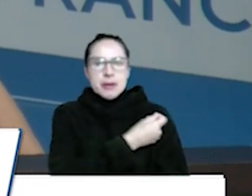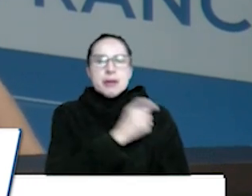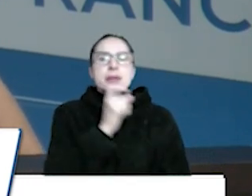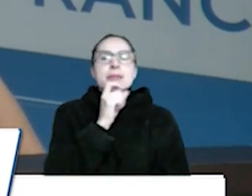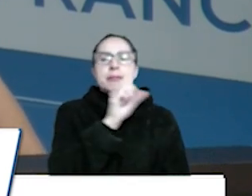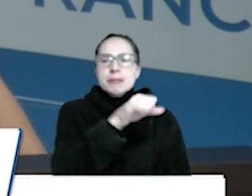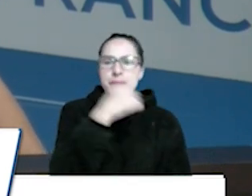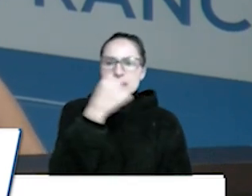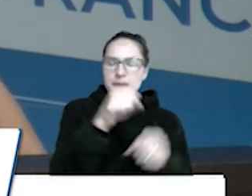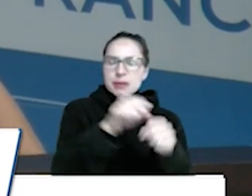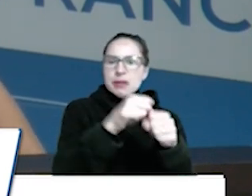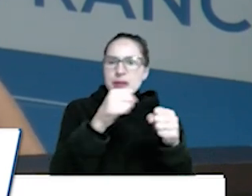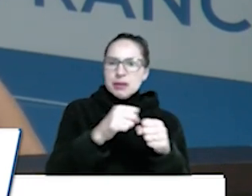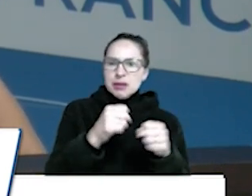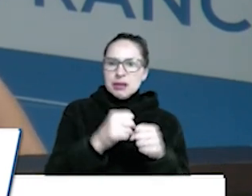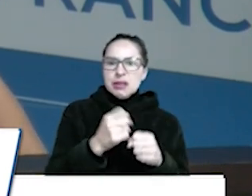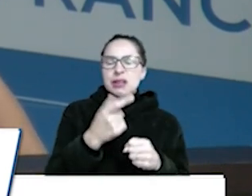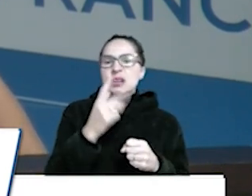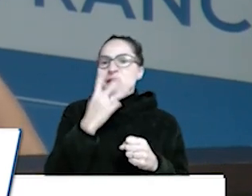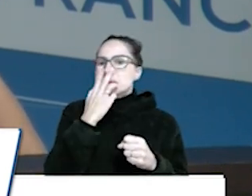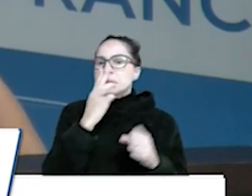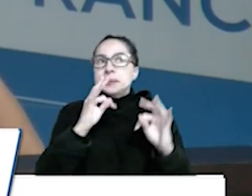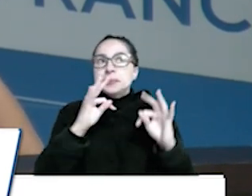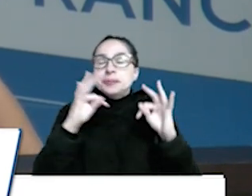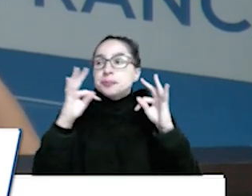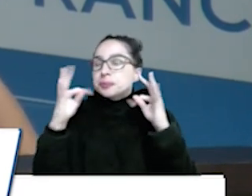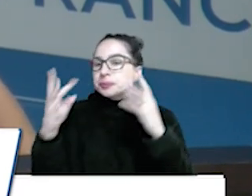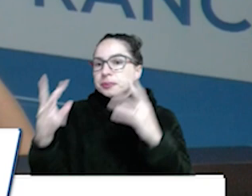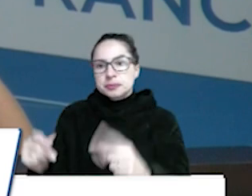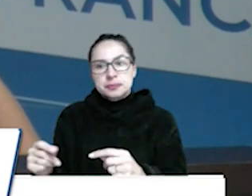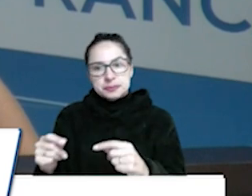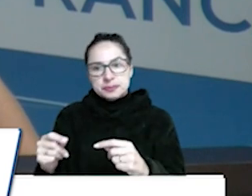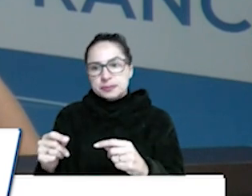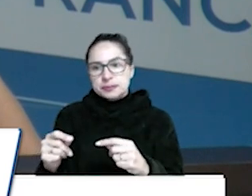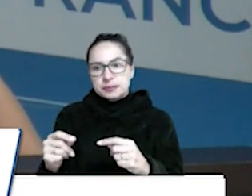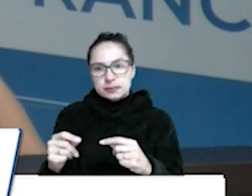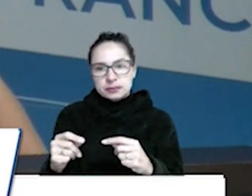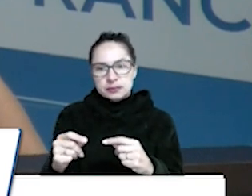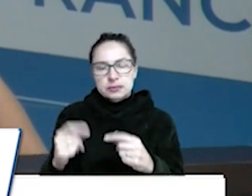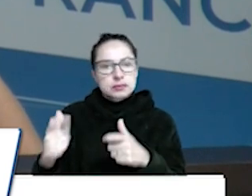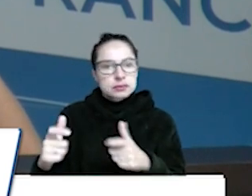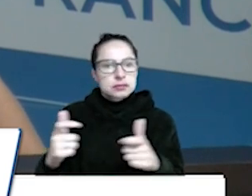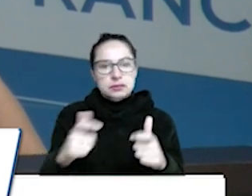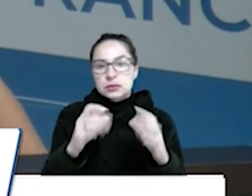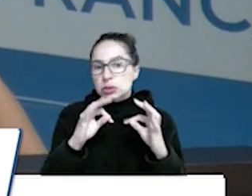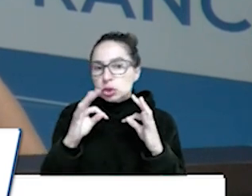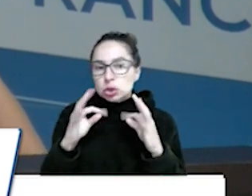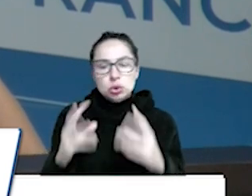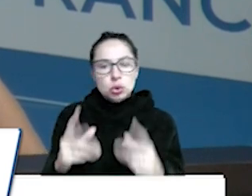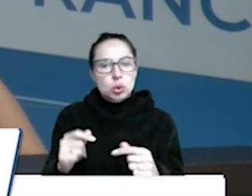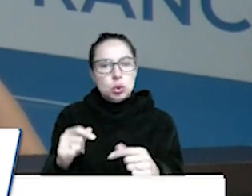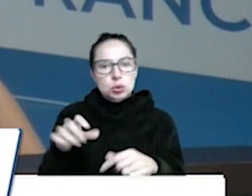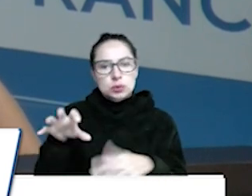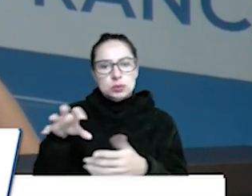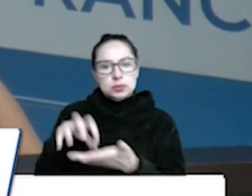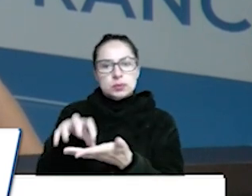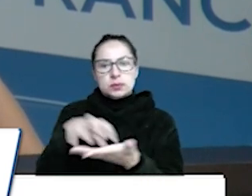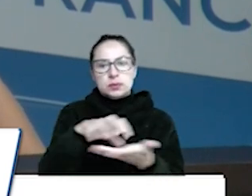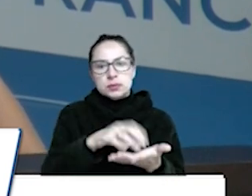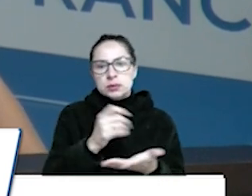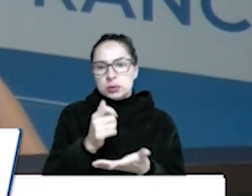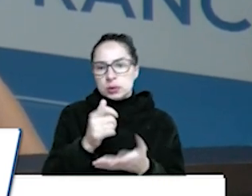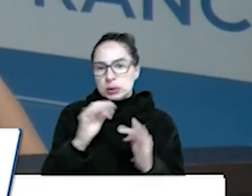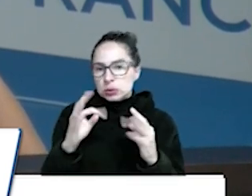quebradas em praticamente todos os lugares, todas as unidades quase, que a gente visitou